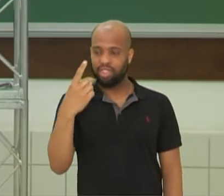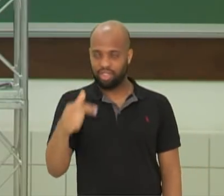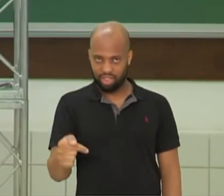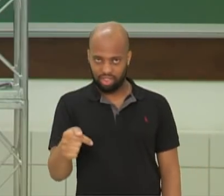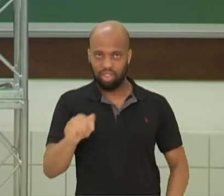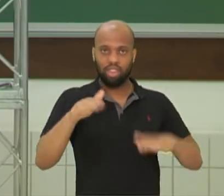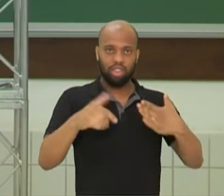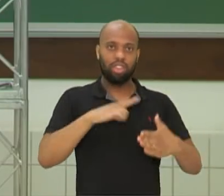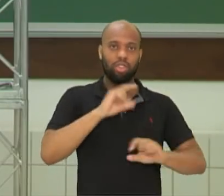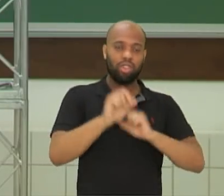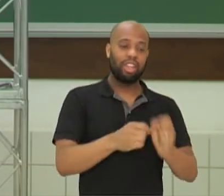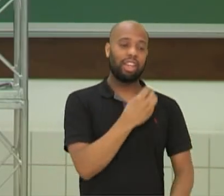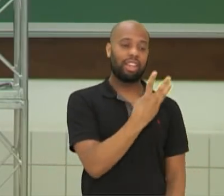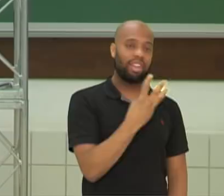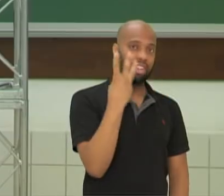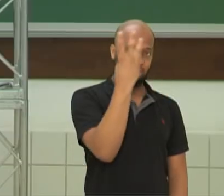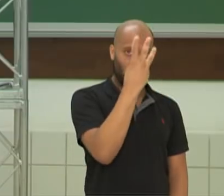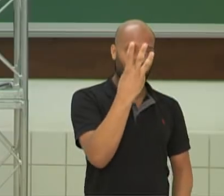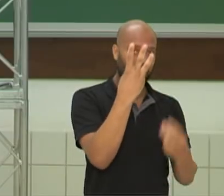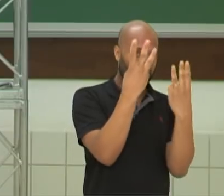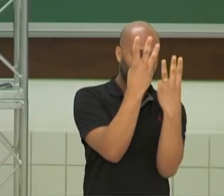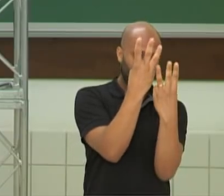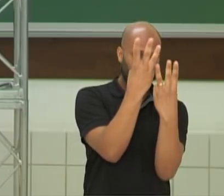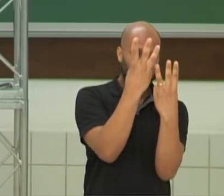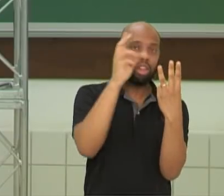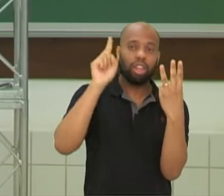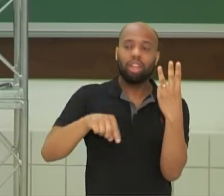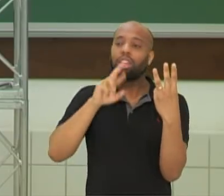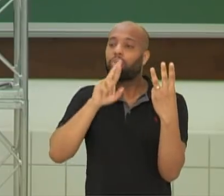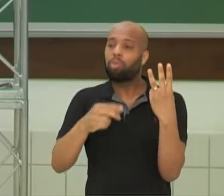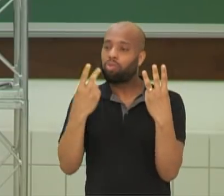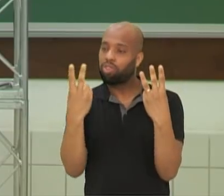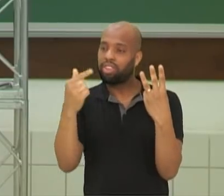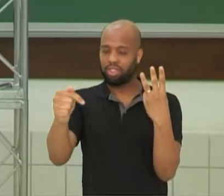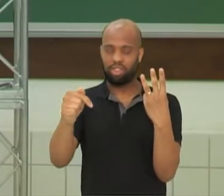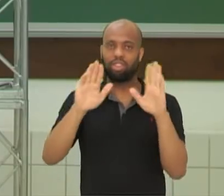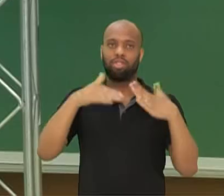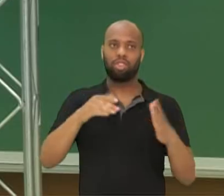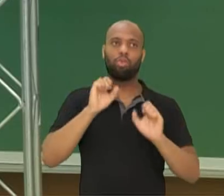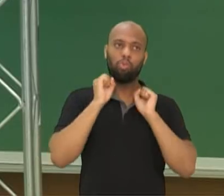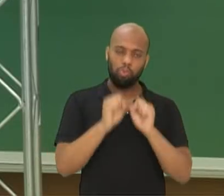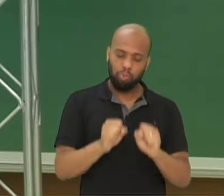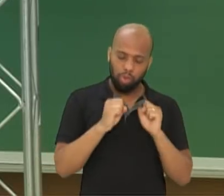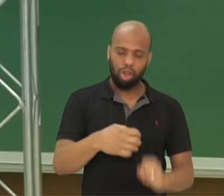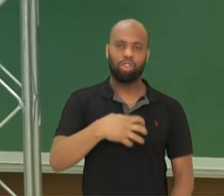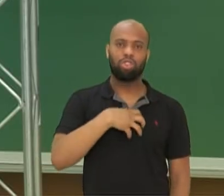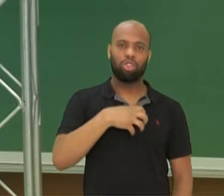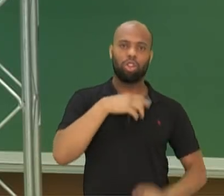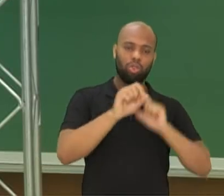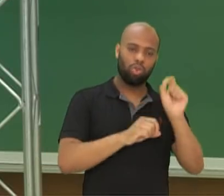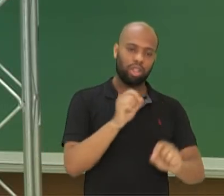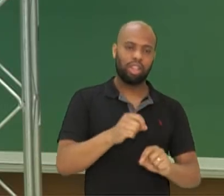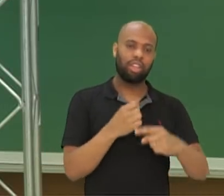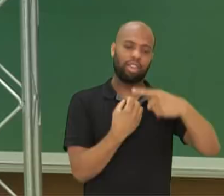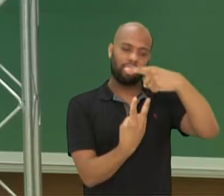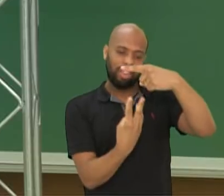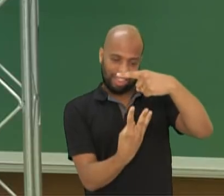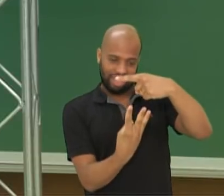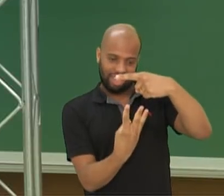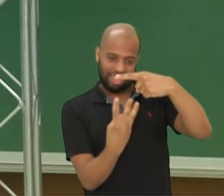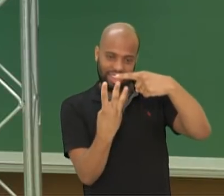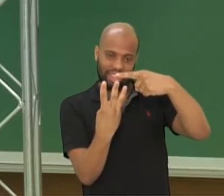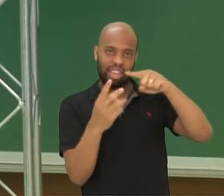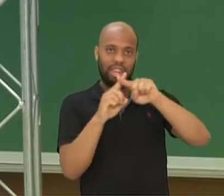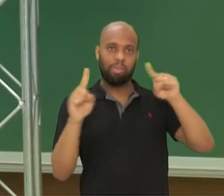Então, 3 elevado a 3 dá 27. Então, 27 a gente pode escrever como 3 elevado a 3.